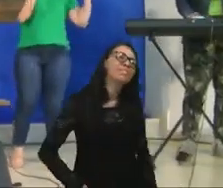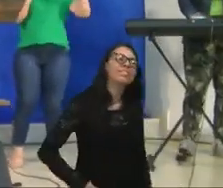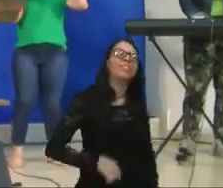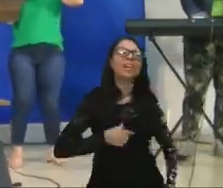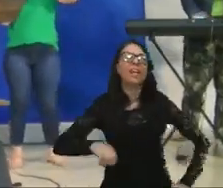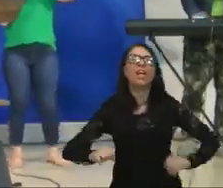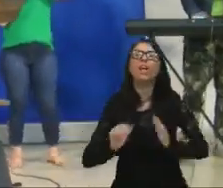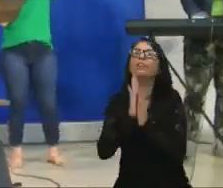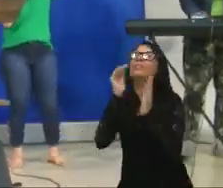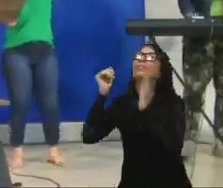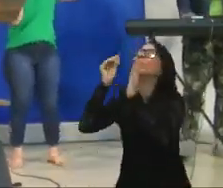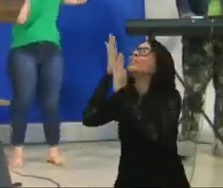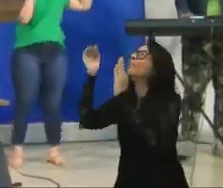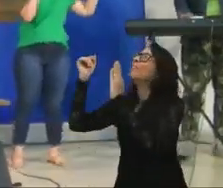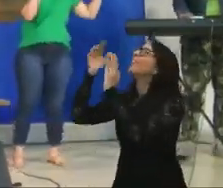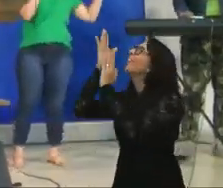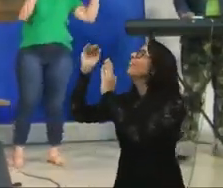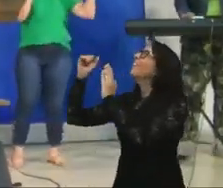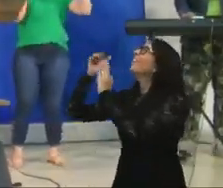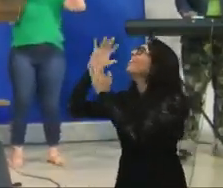louvarei, eu te